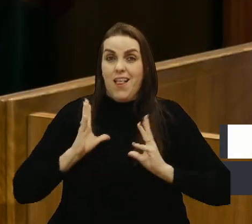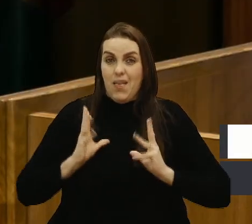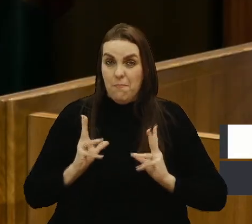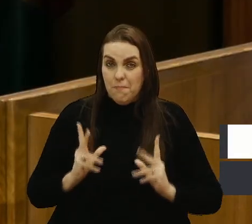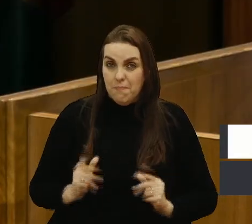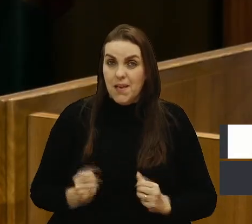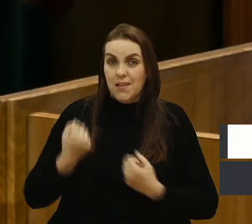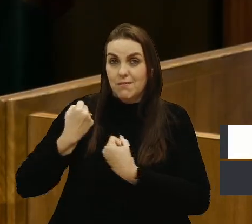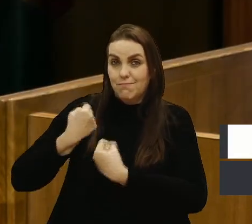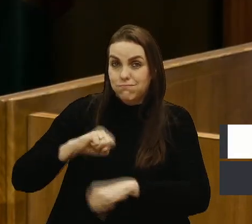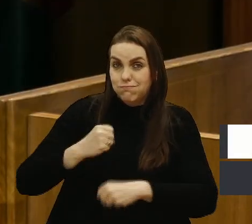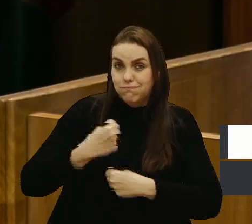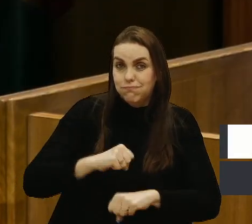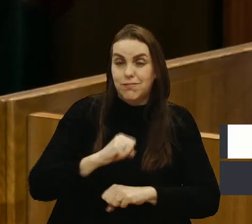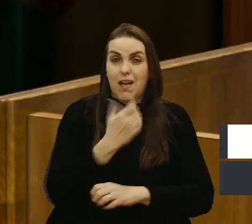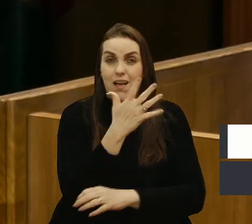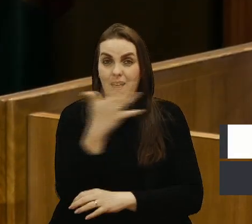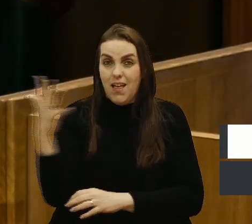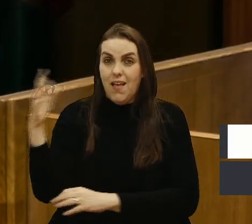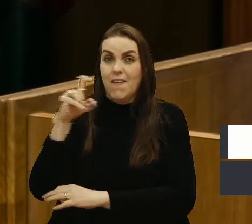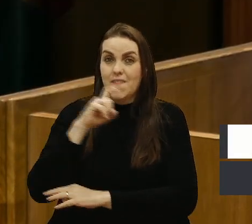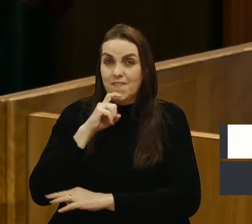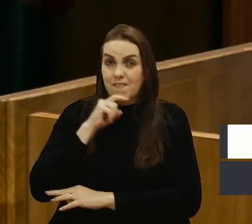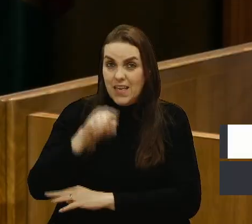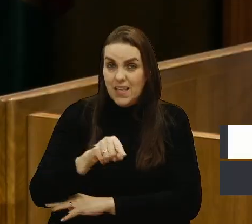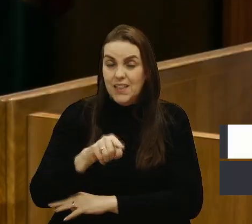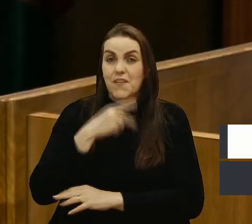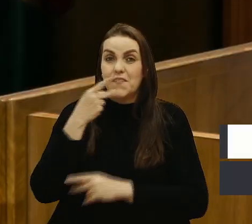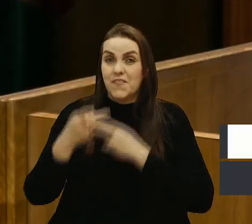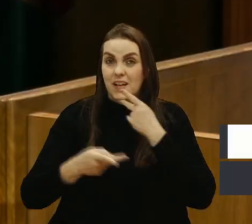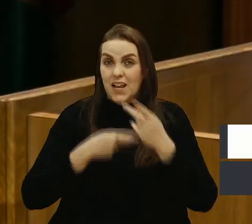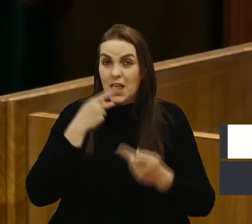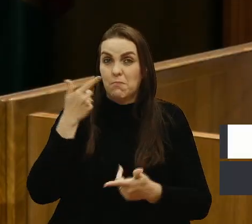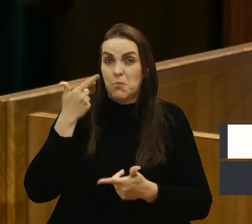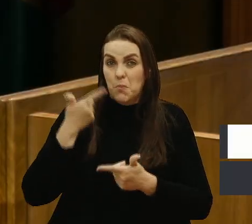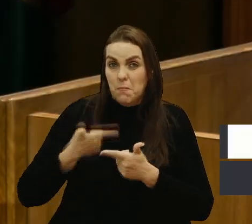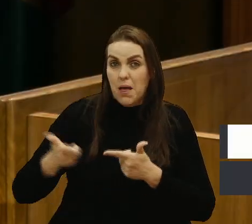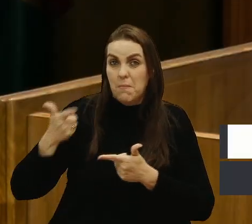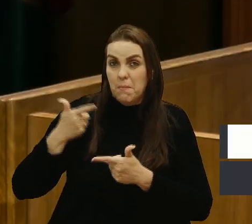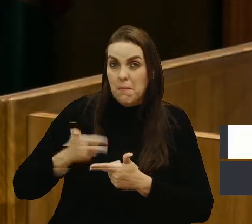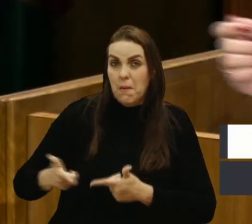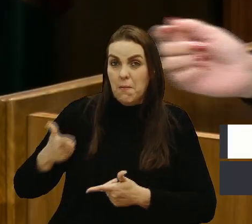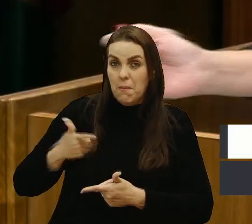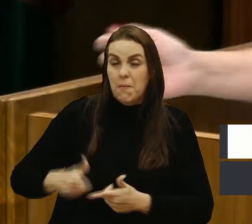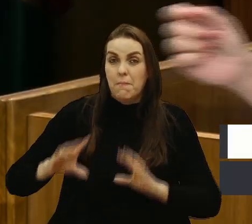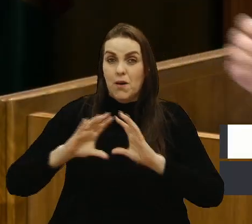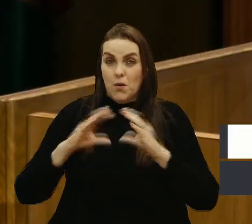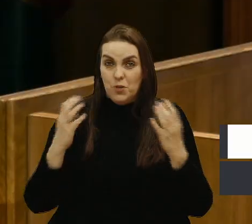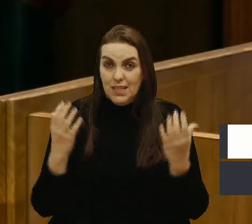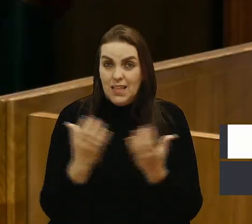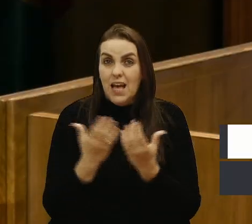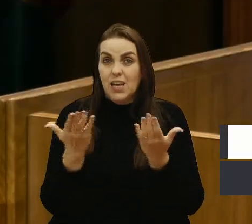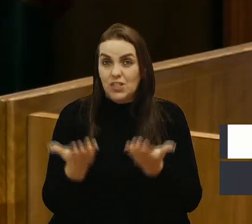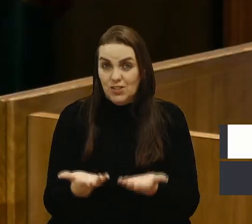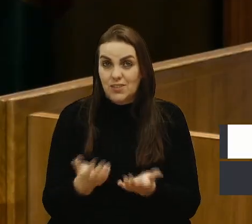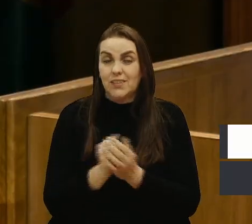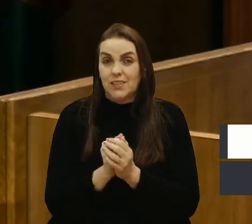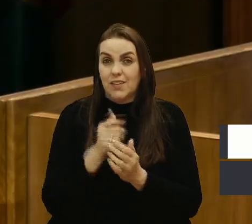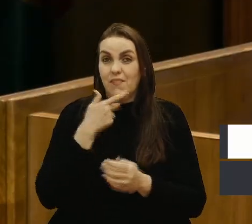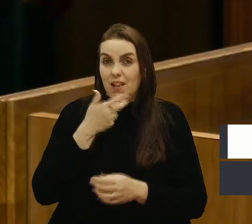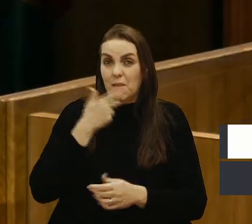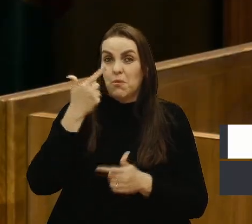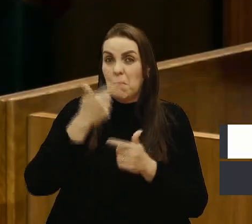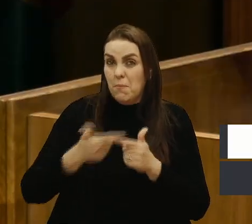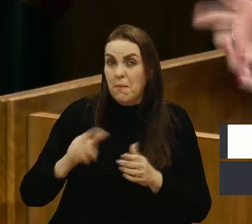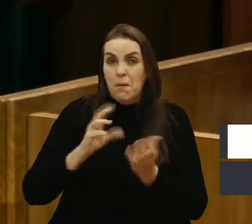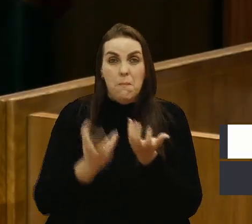limpezas nas áreas verdes. A gente fala tanto em problemas com isso na nossa comunidade e a gente fala que não é um problema da Codeca, que a